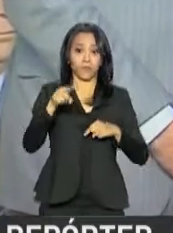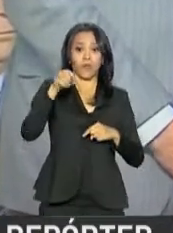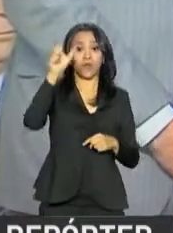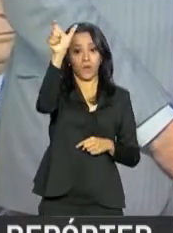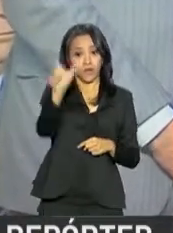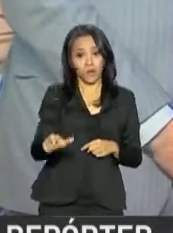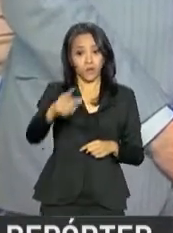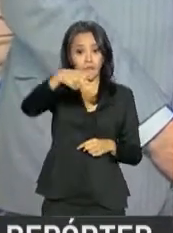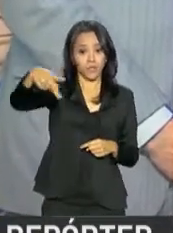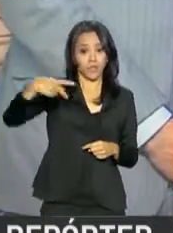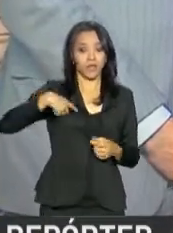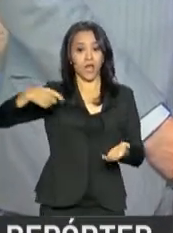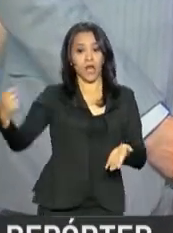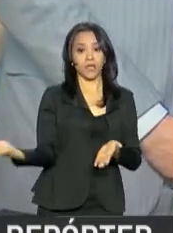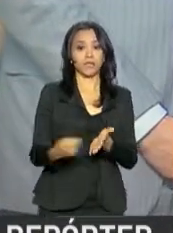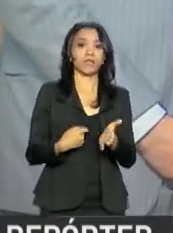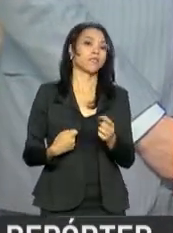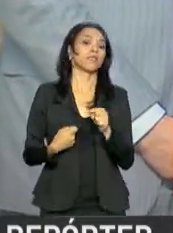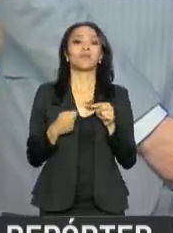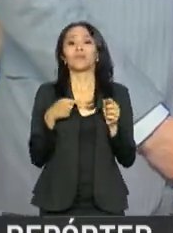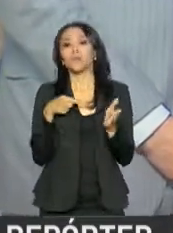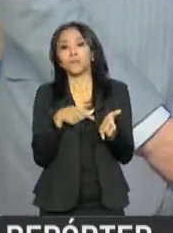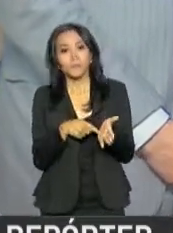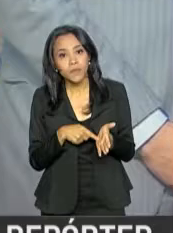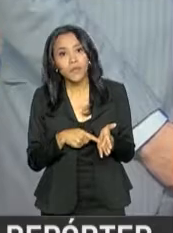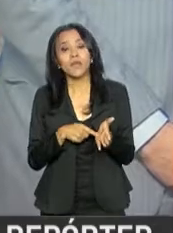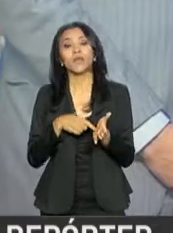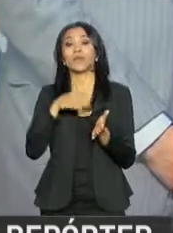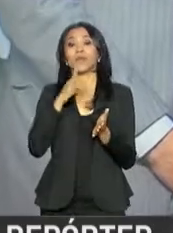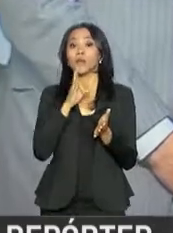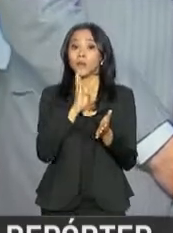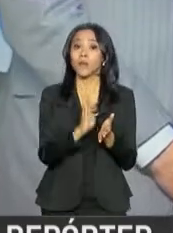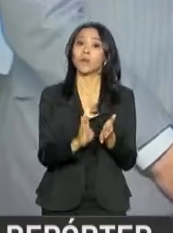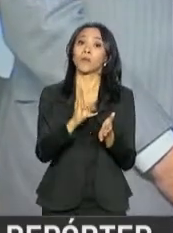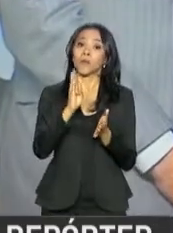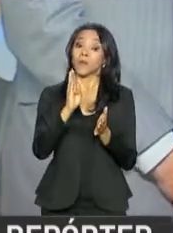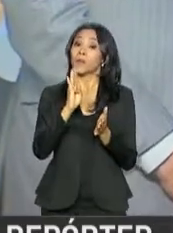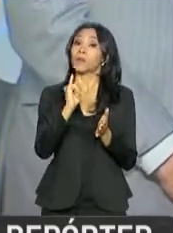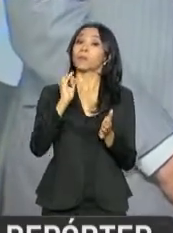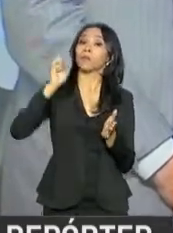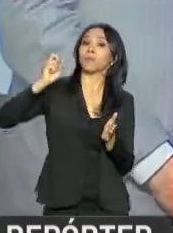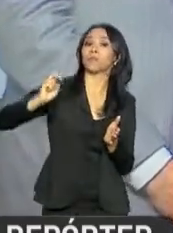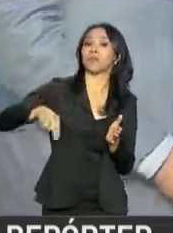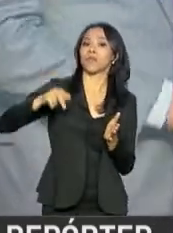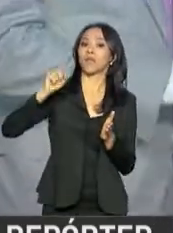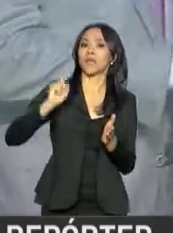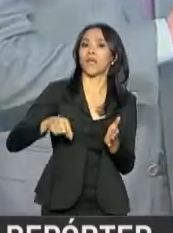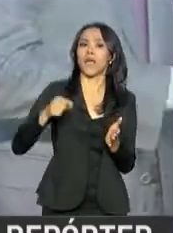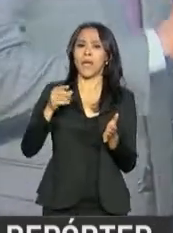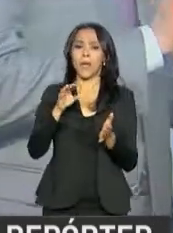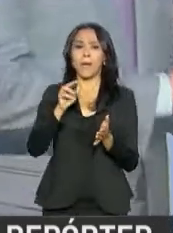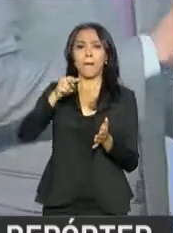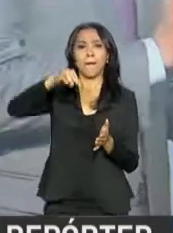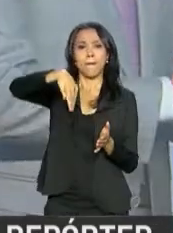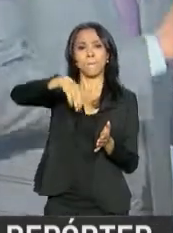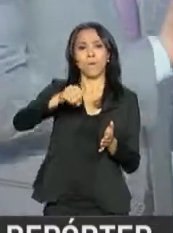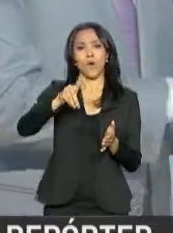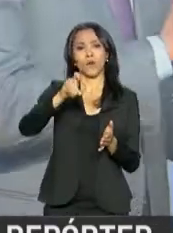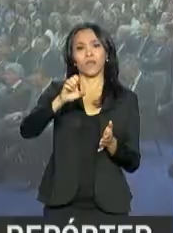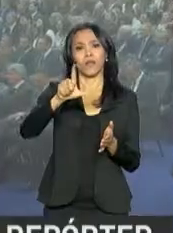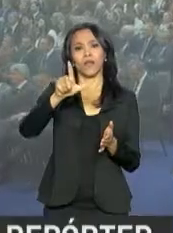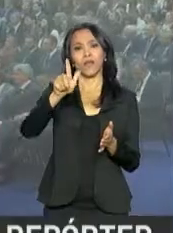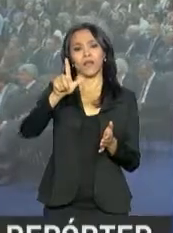a Estratégia Nacional de Disseminação do BIM, sigla em inglês que significa Modelagem da Informação da